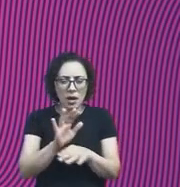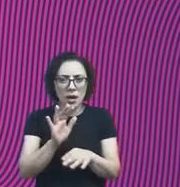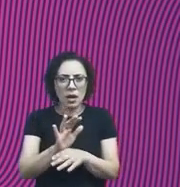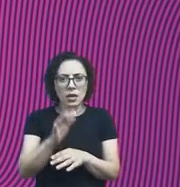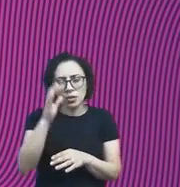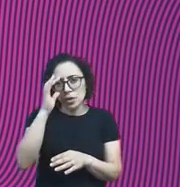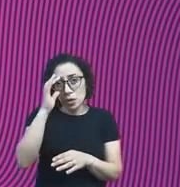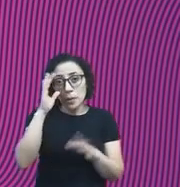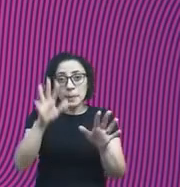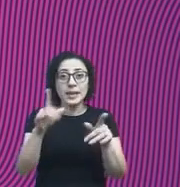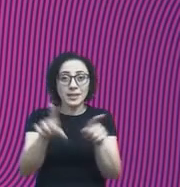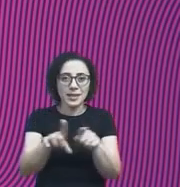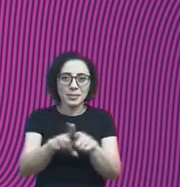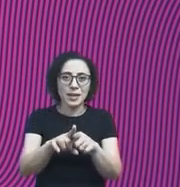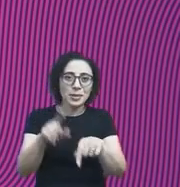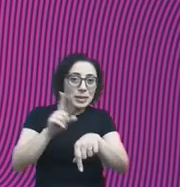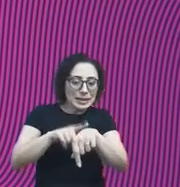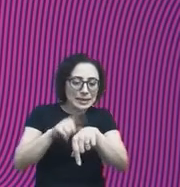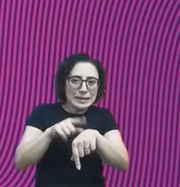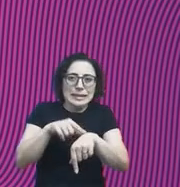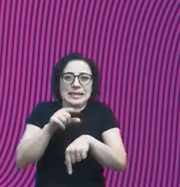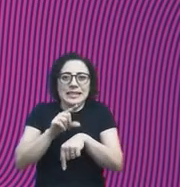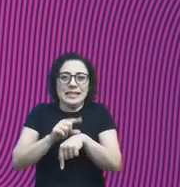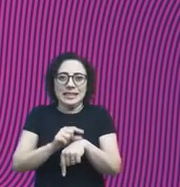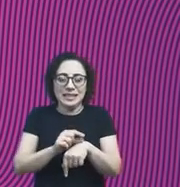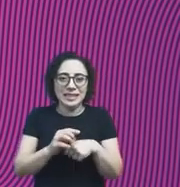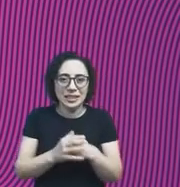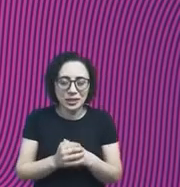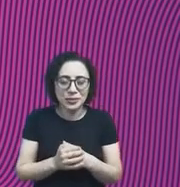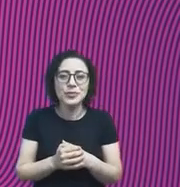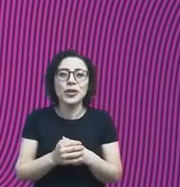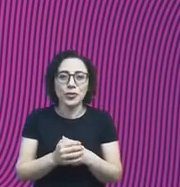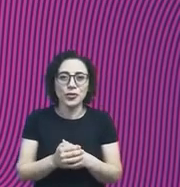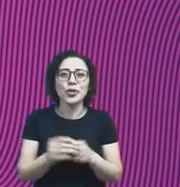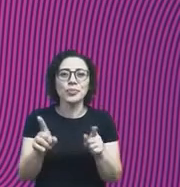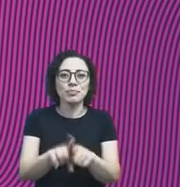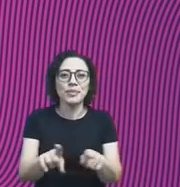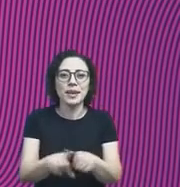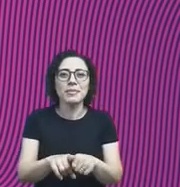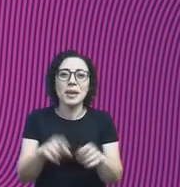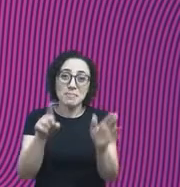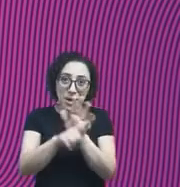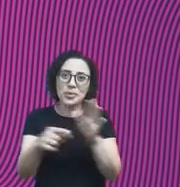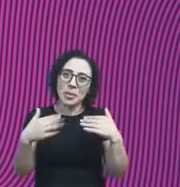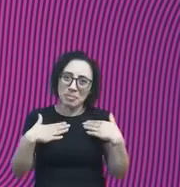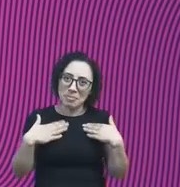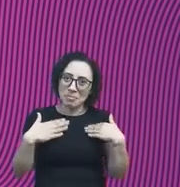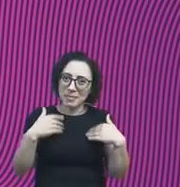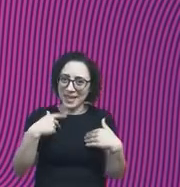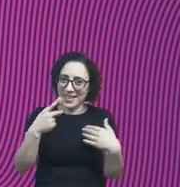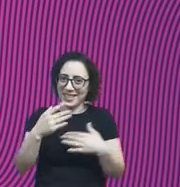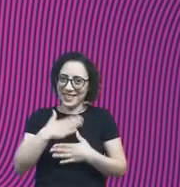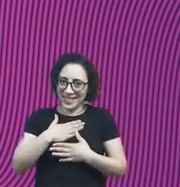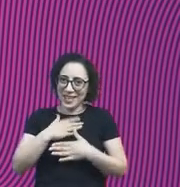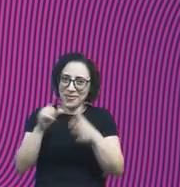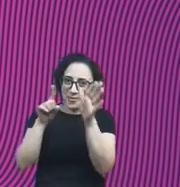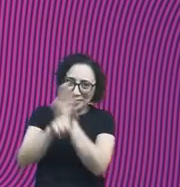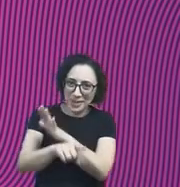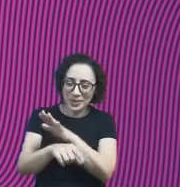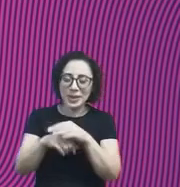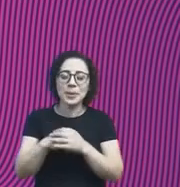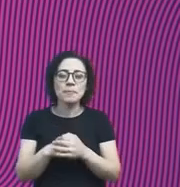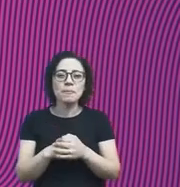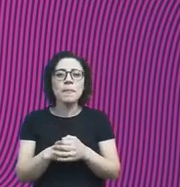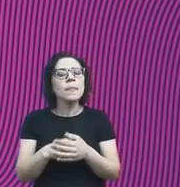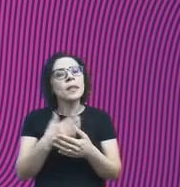que nós estamos com o tempo apertado, eu vou fazer uma pergunta, essa é minha, para ele. Se você, uma vez que você mostrou que